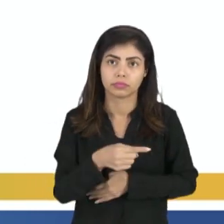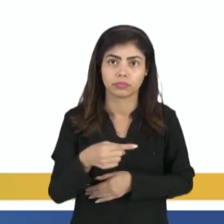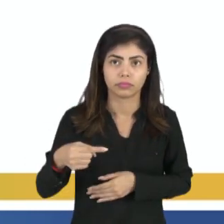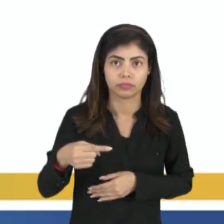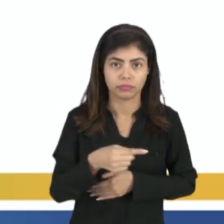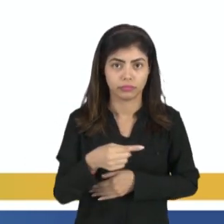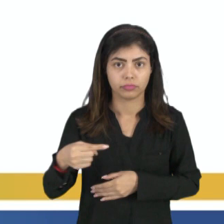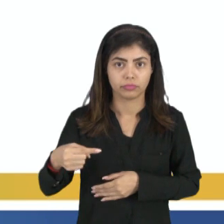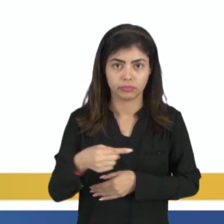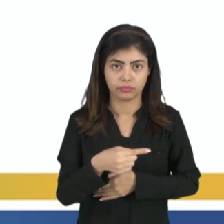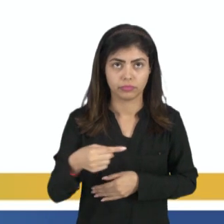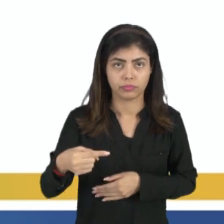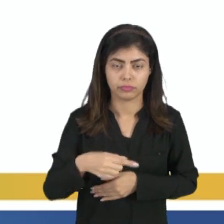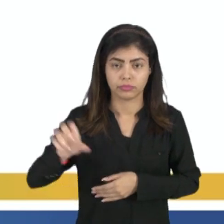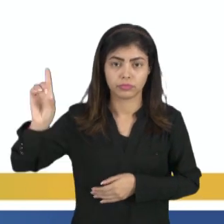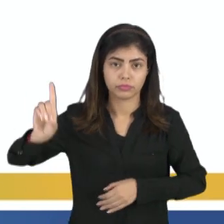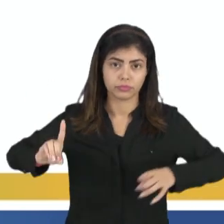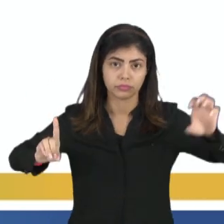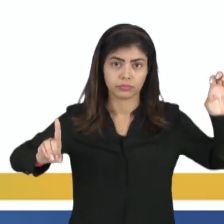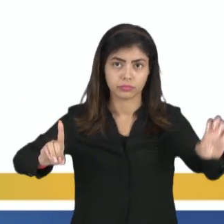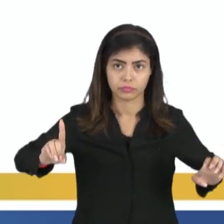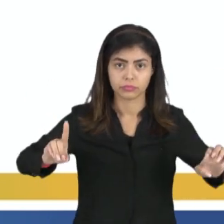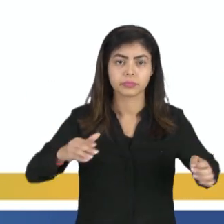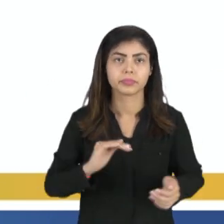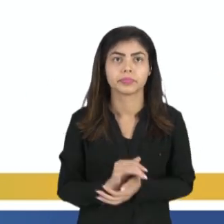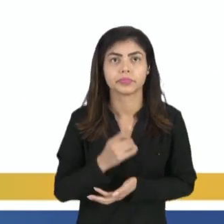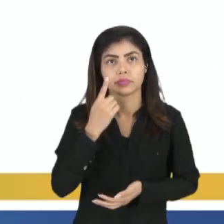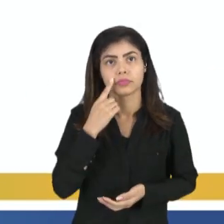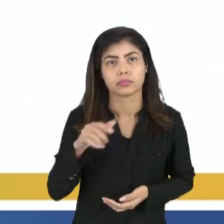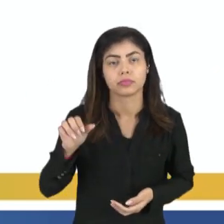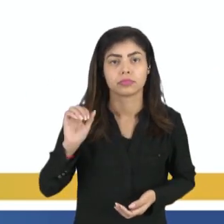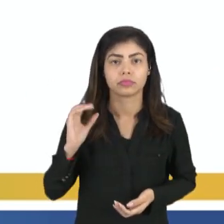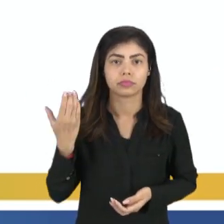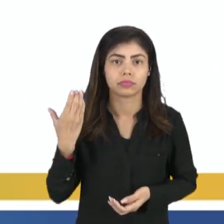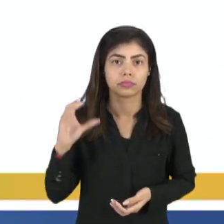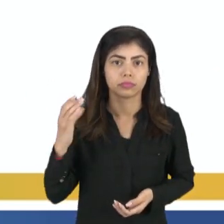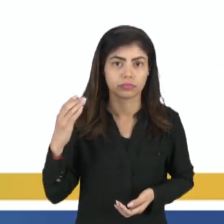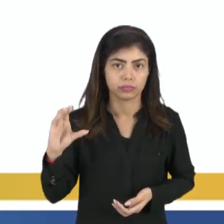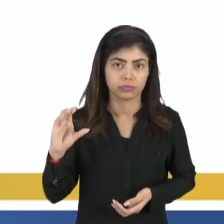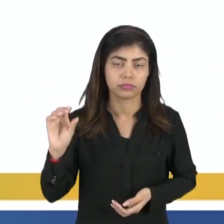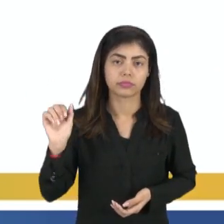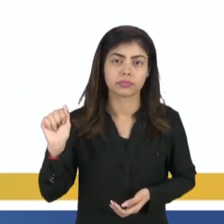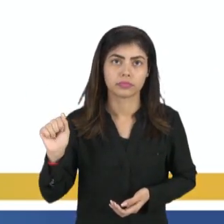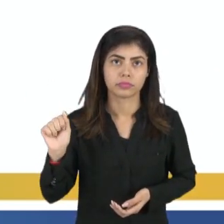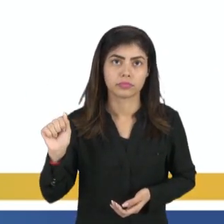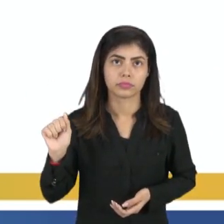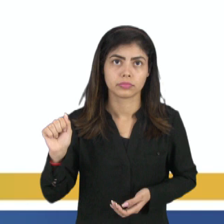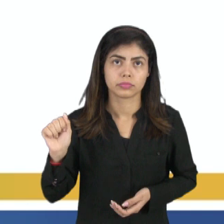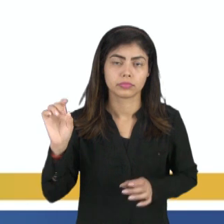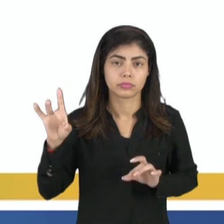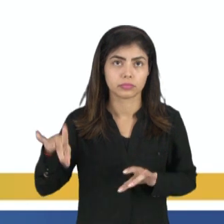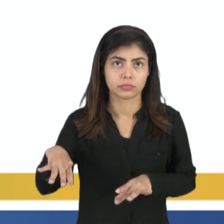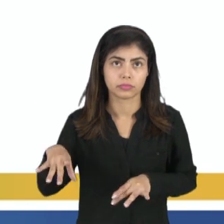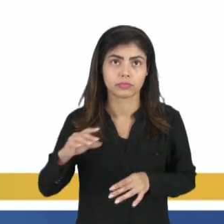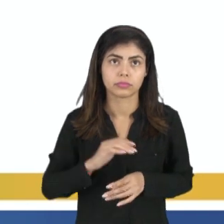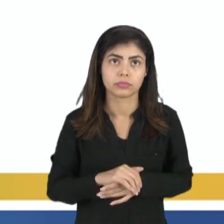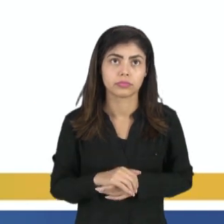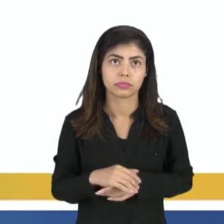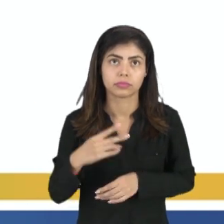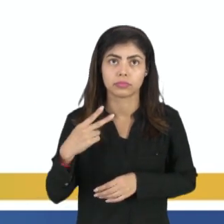da direita para esquerda Observe nós temos aí a última sílaba